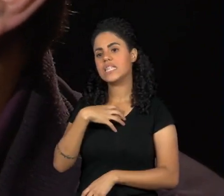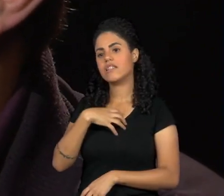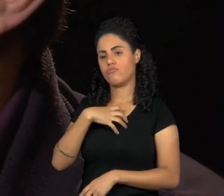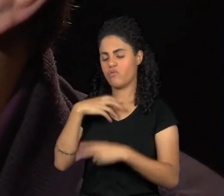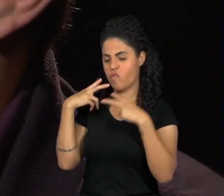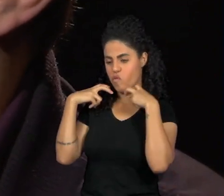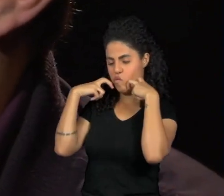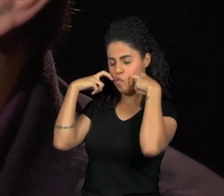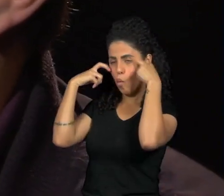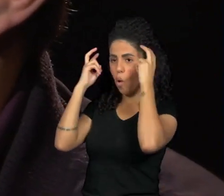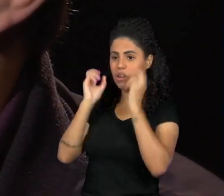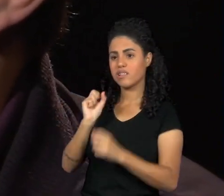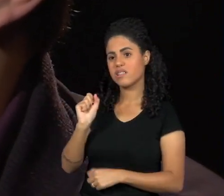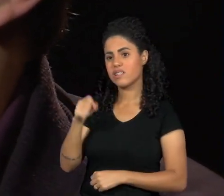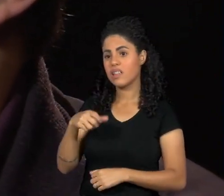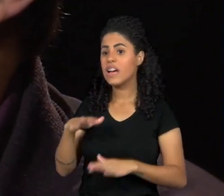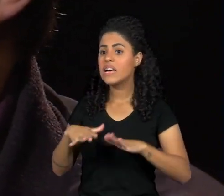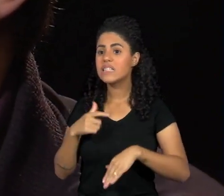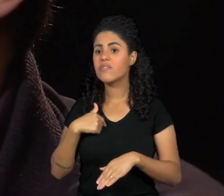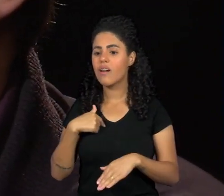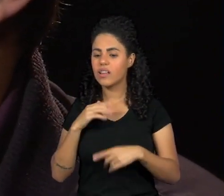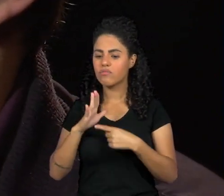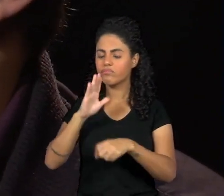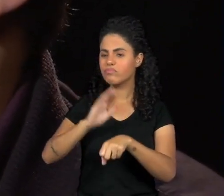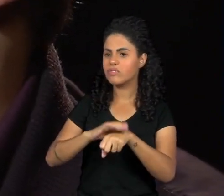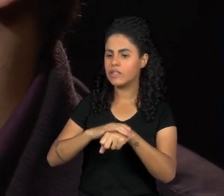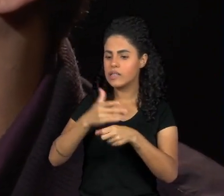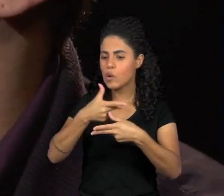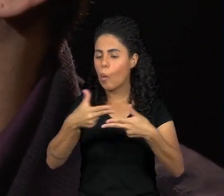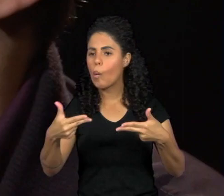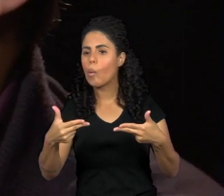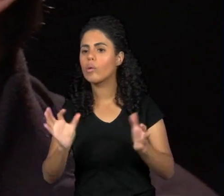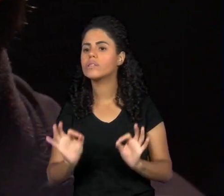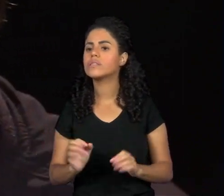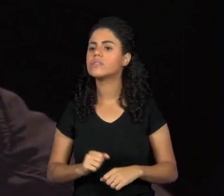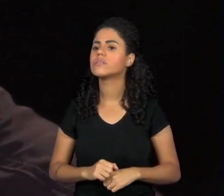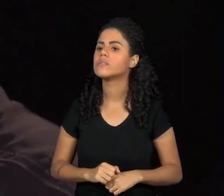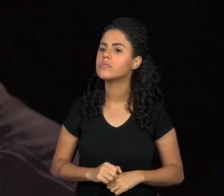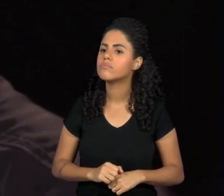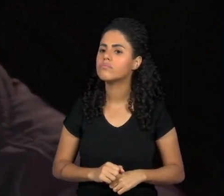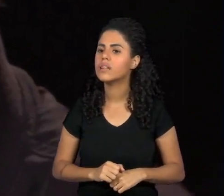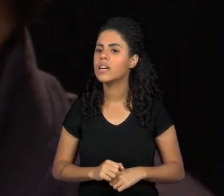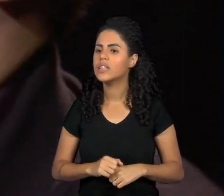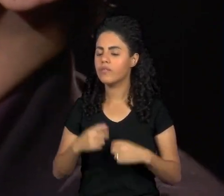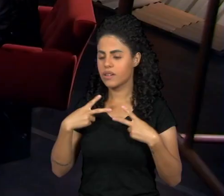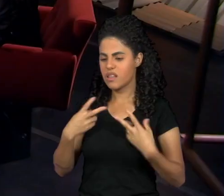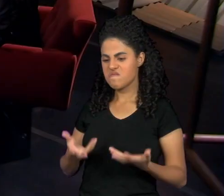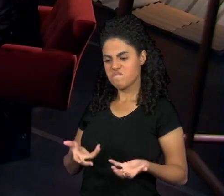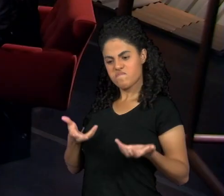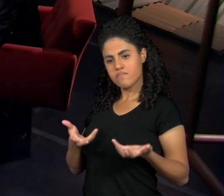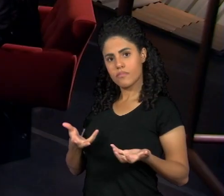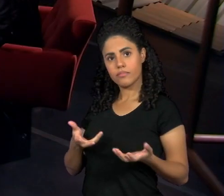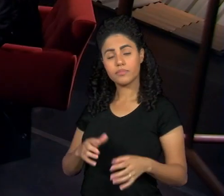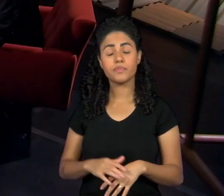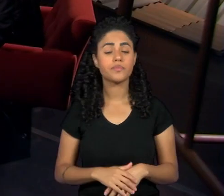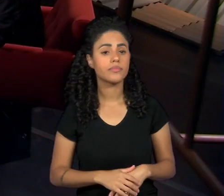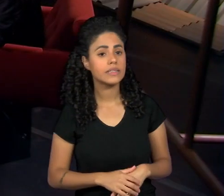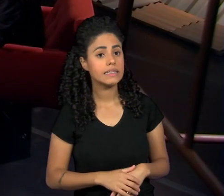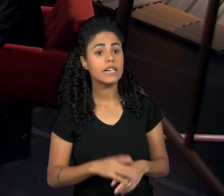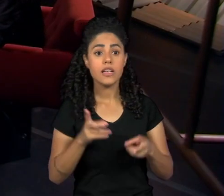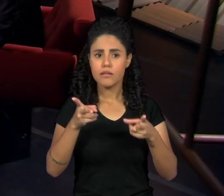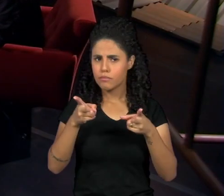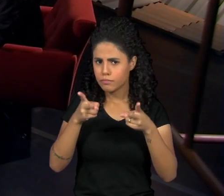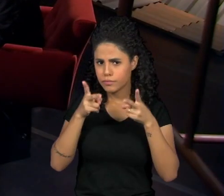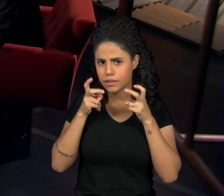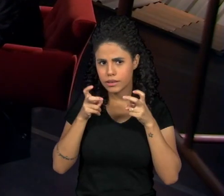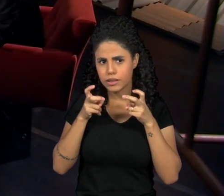Eu costumo ficar envergonhado até de realizações. Como eu não ficaria envergonhado da vaidade, né? Eu percebo que